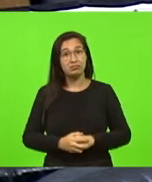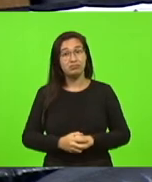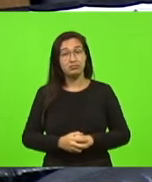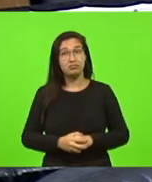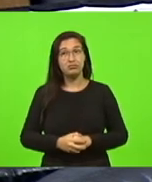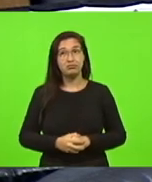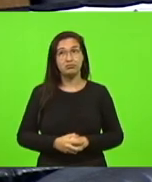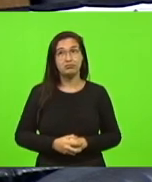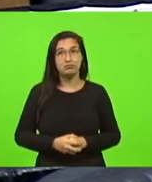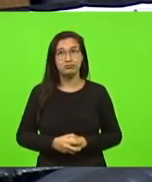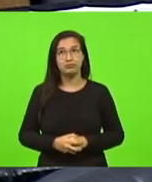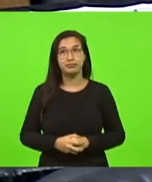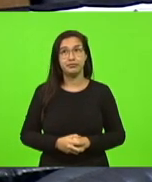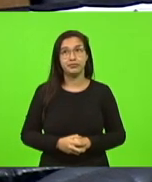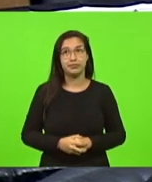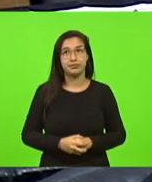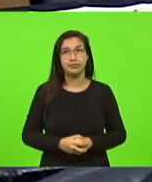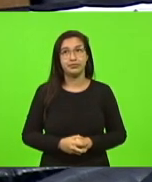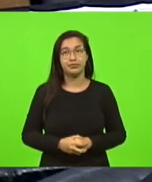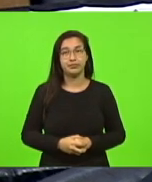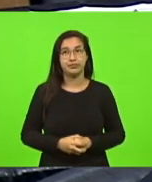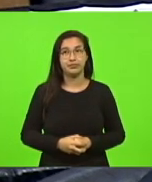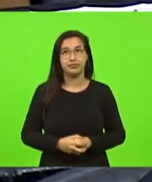enormemente acrescidas.